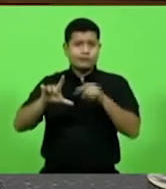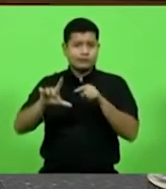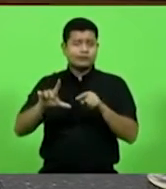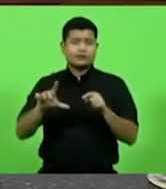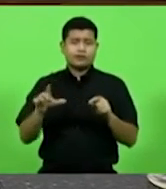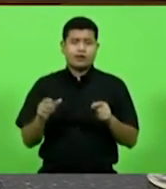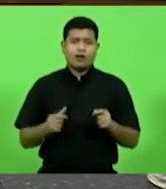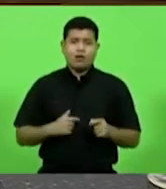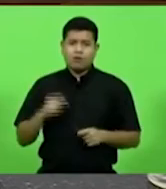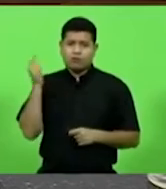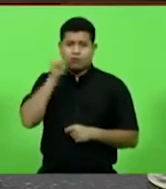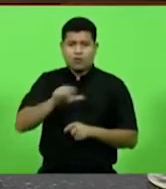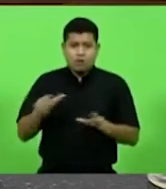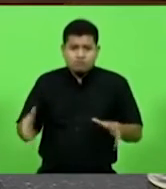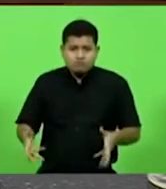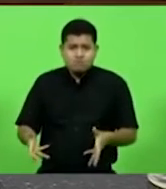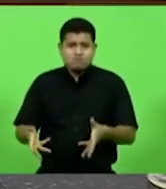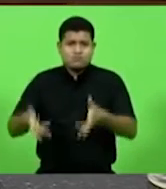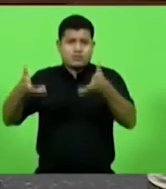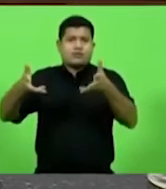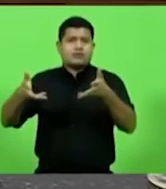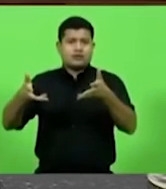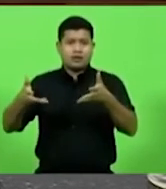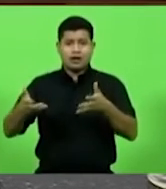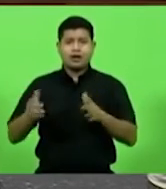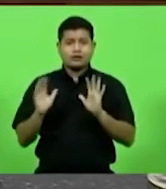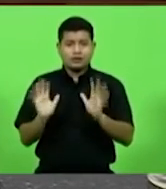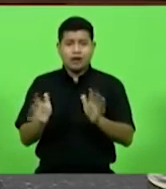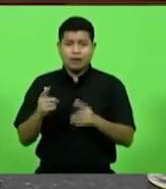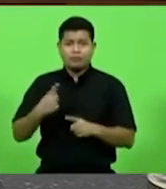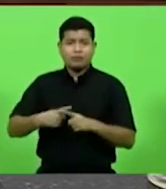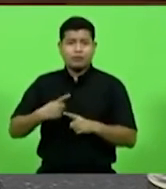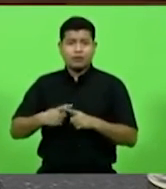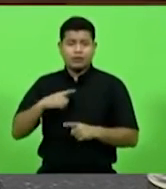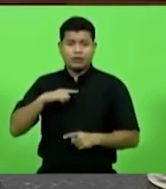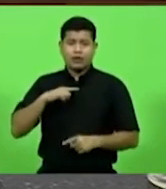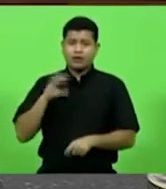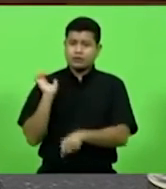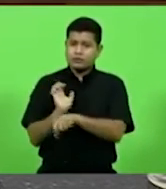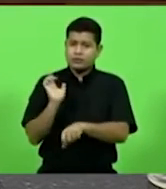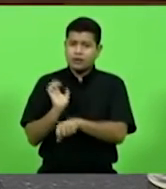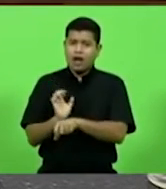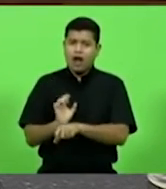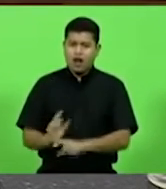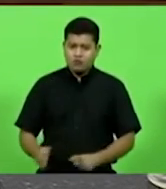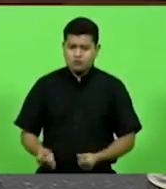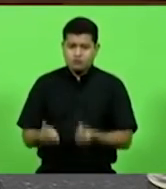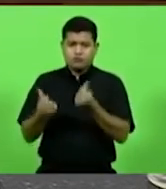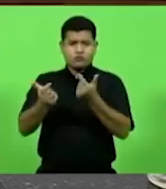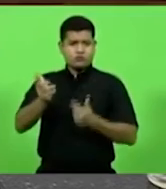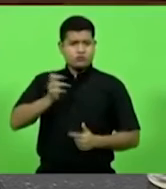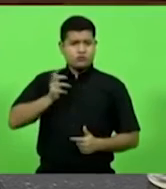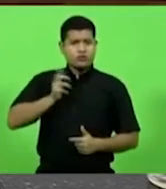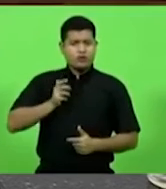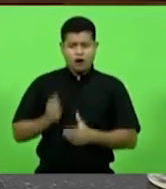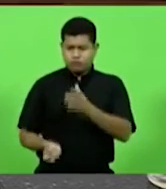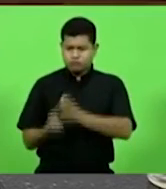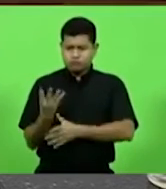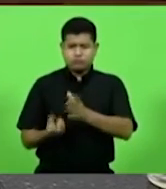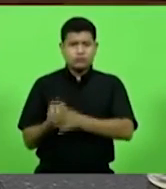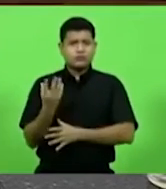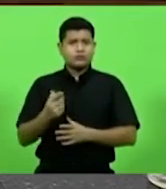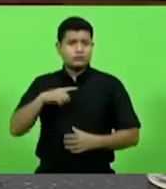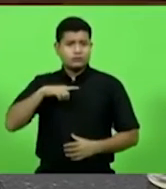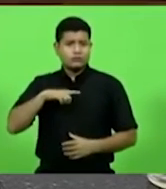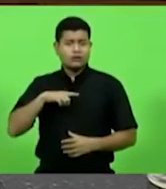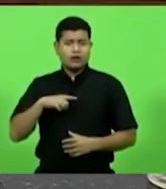possa ser impulsionada, já que somos um estado rico, um estado que produz, e tem que ter